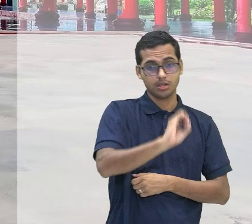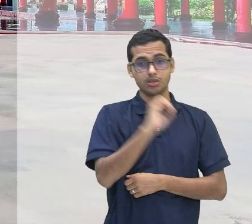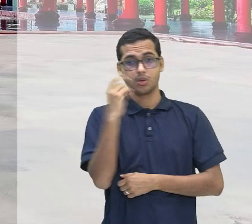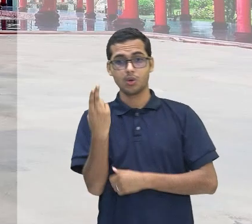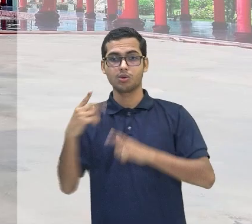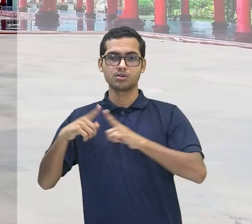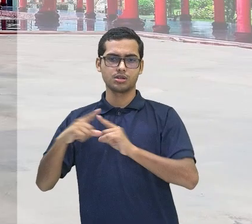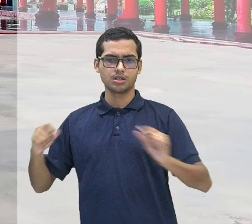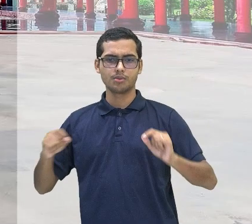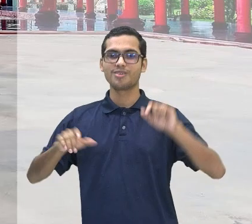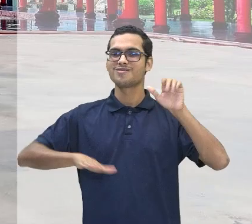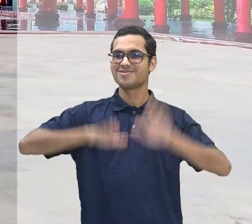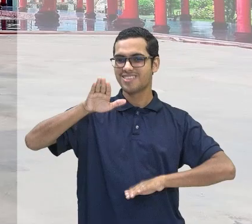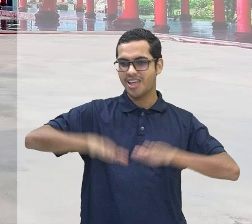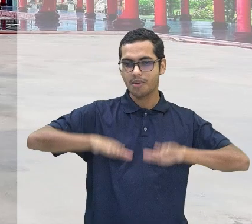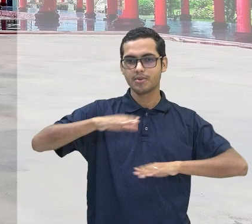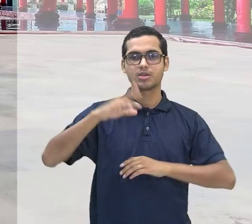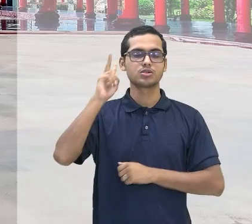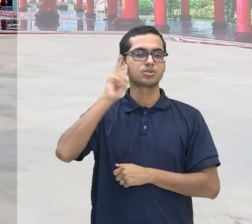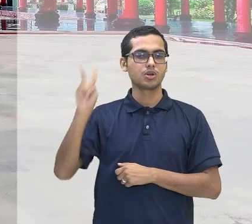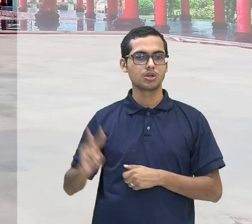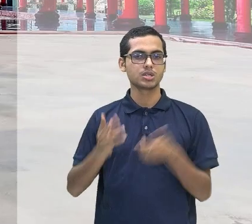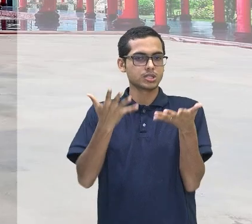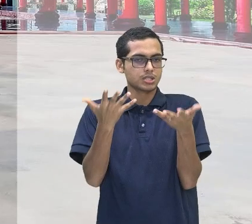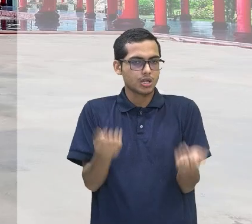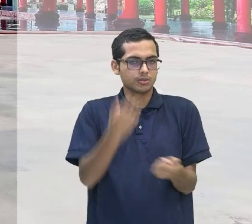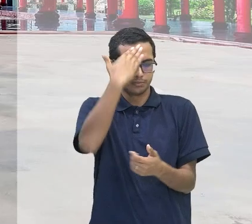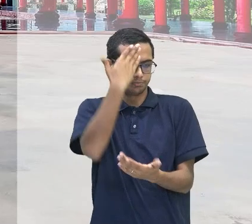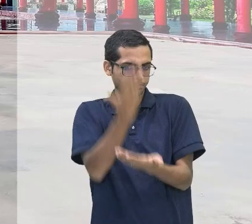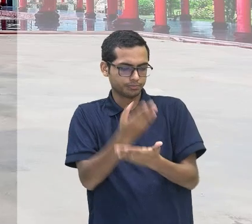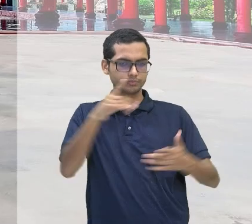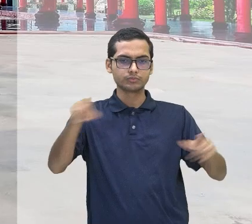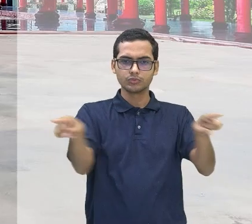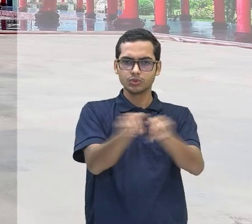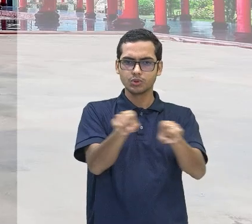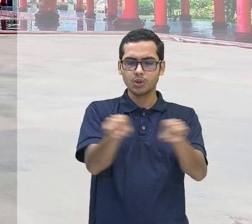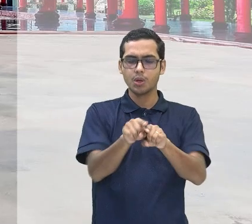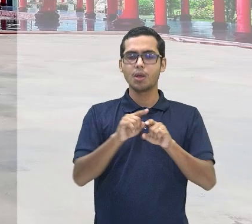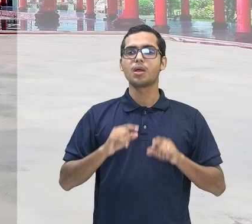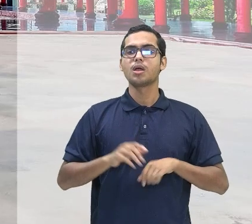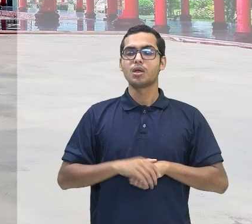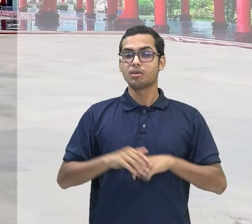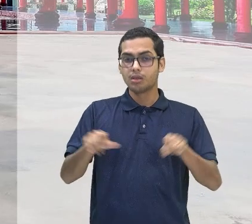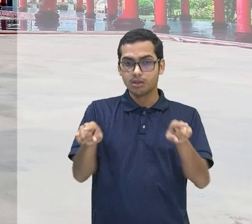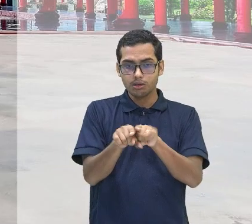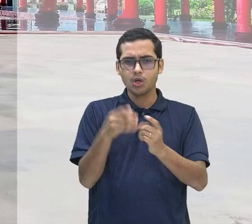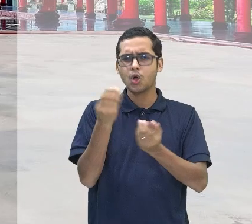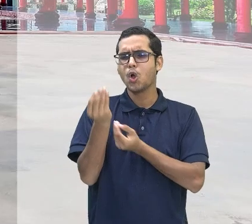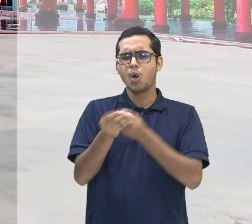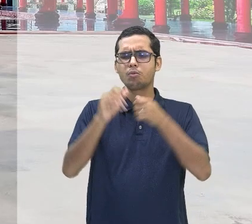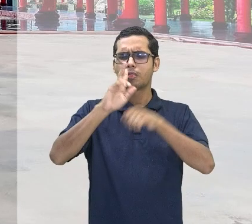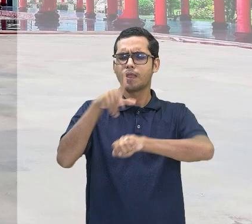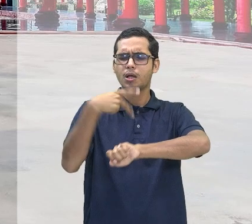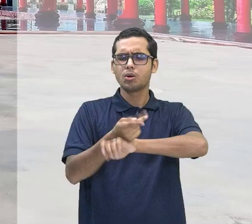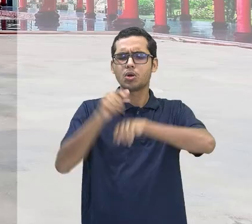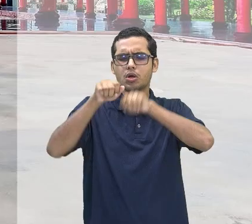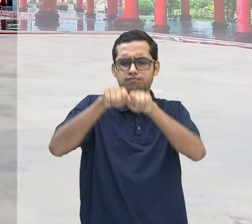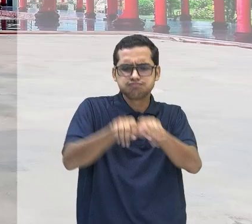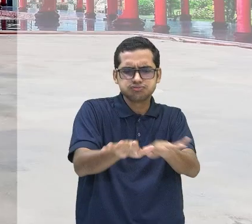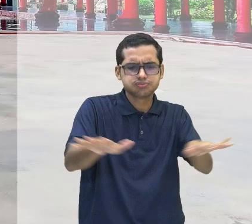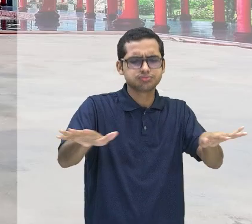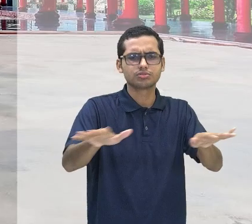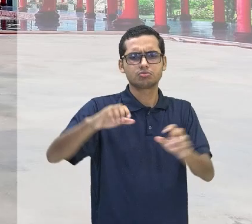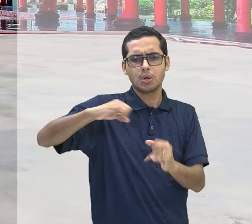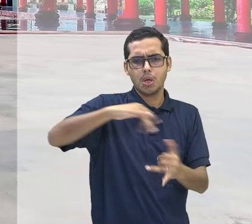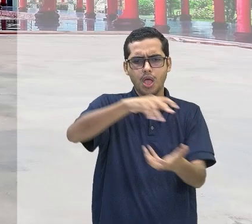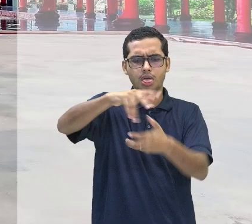né, os historiadores mais acreditam, mas que chegou até o Brasil de que forma? Vamos ver